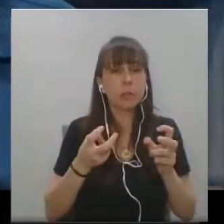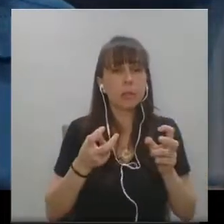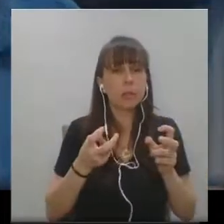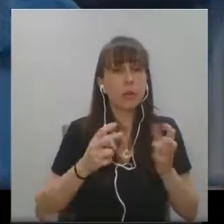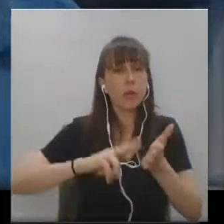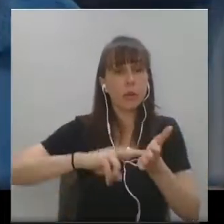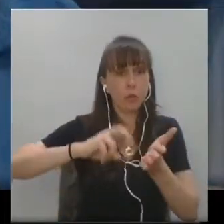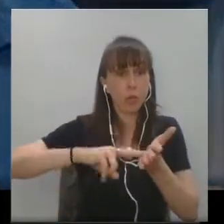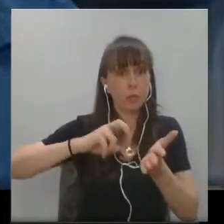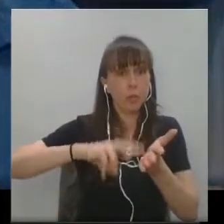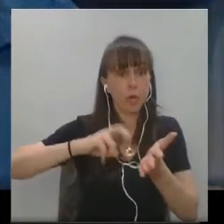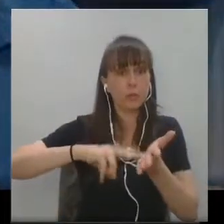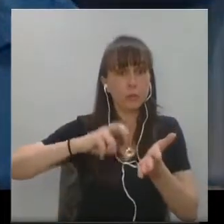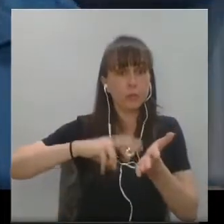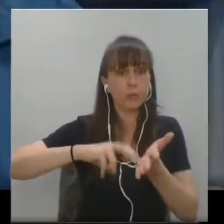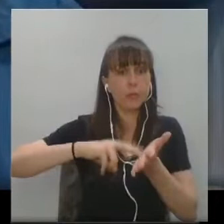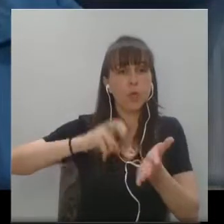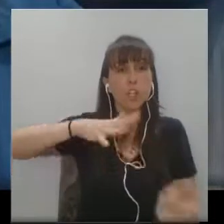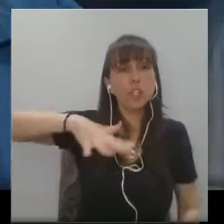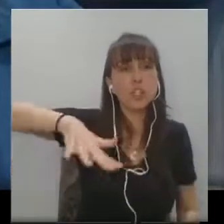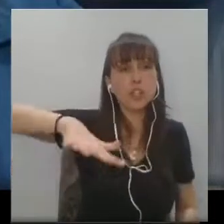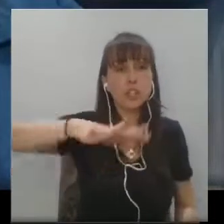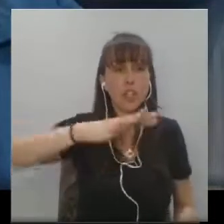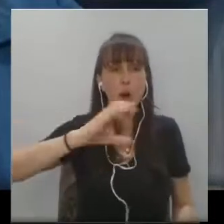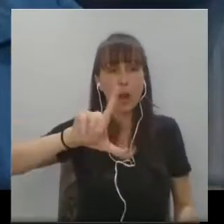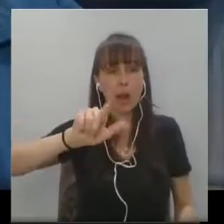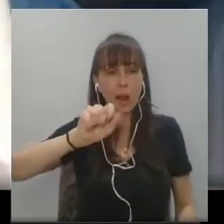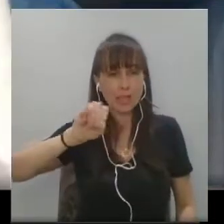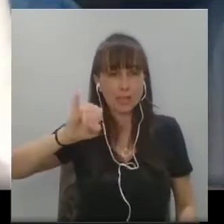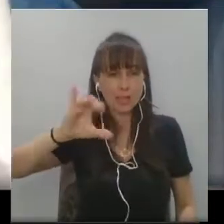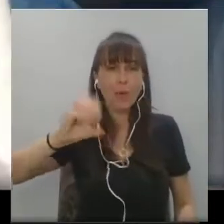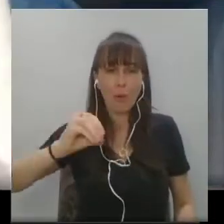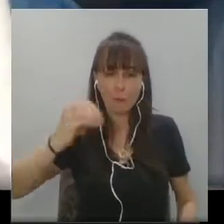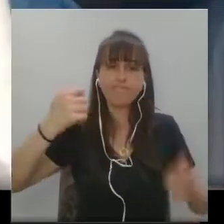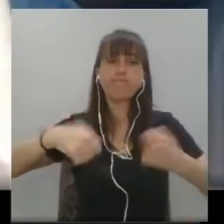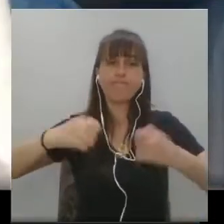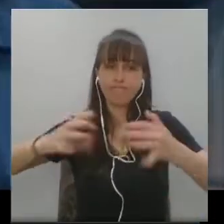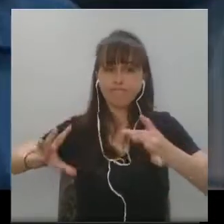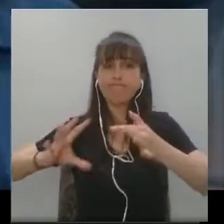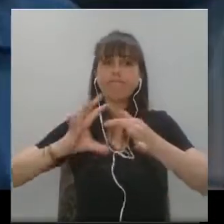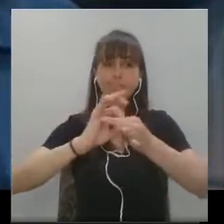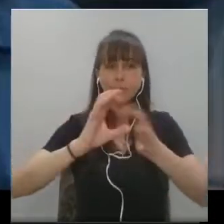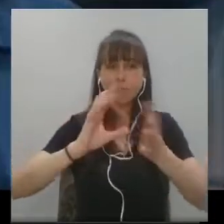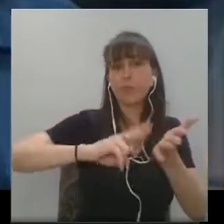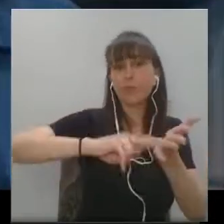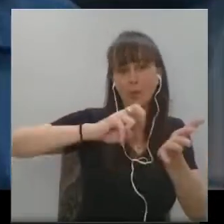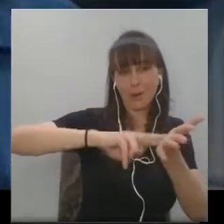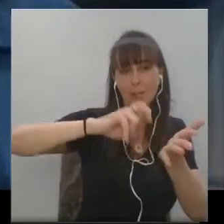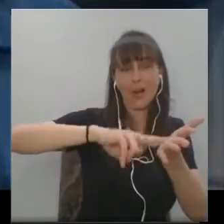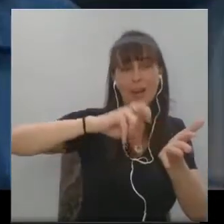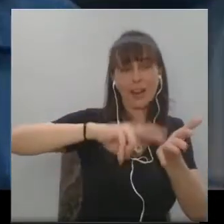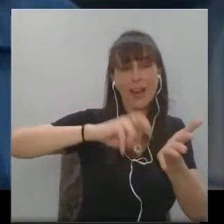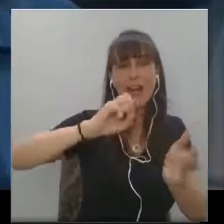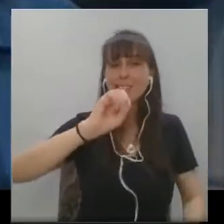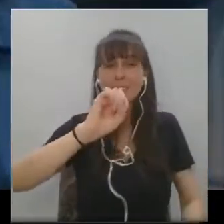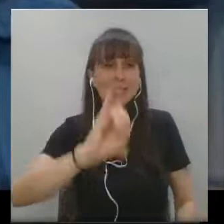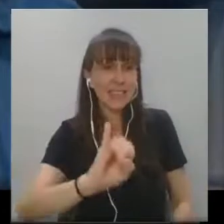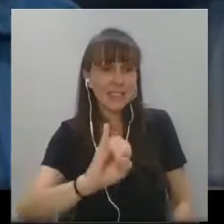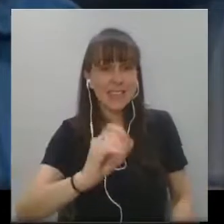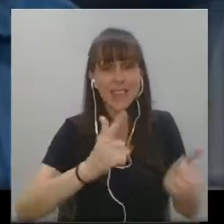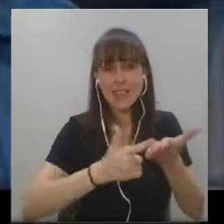geral, ele traz esse acréscimo do vocabulário. É uma obra clássica que é facilitada, né? Ah, vou ler uma